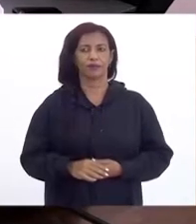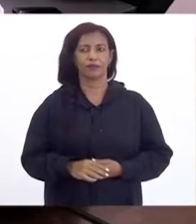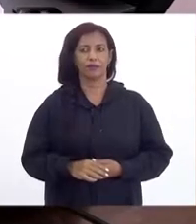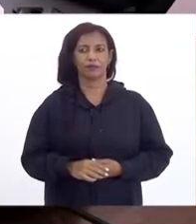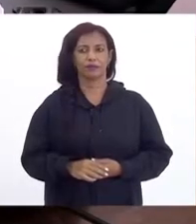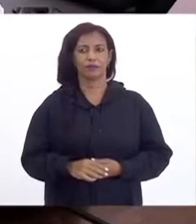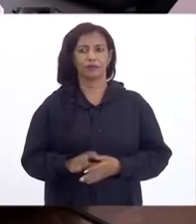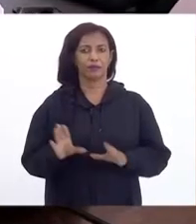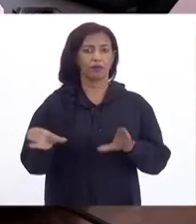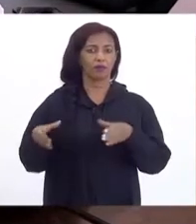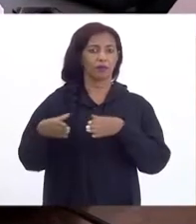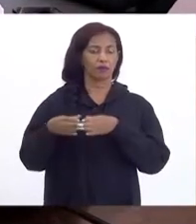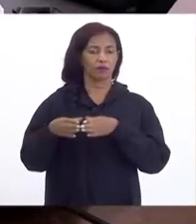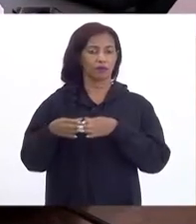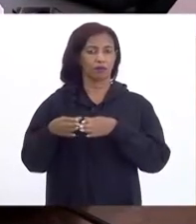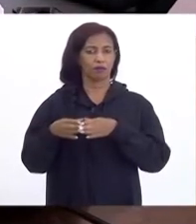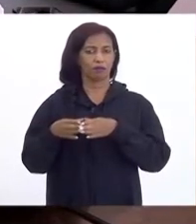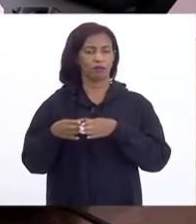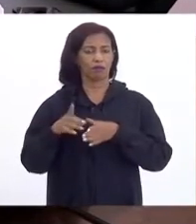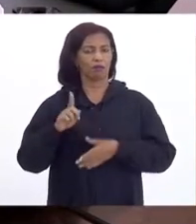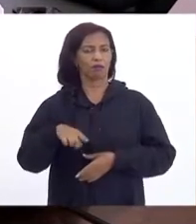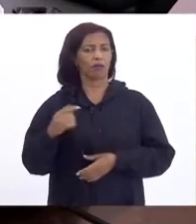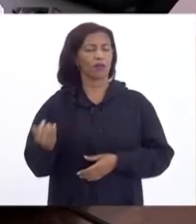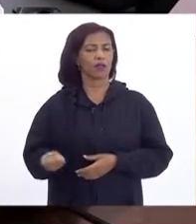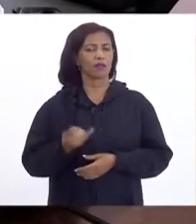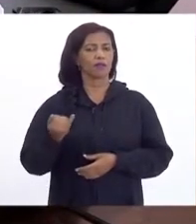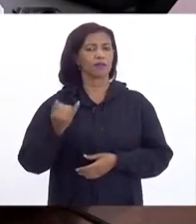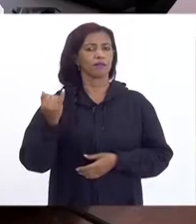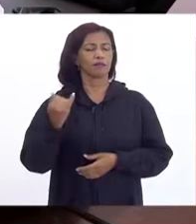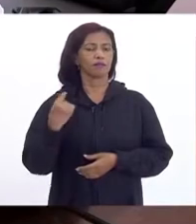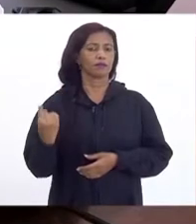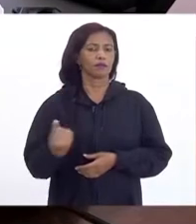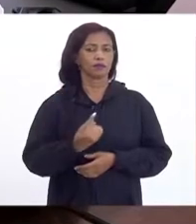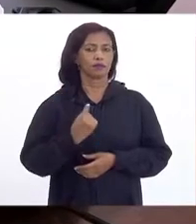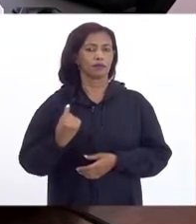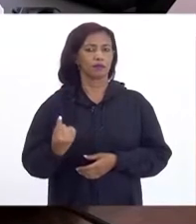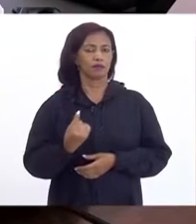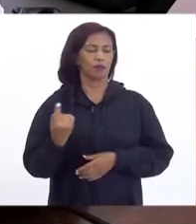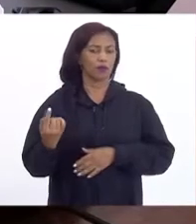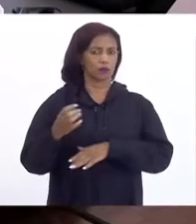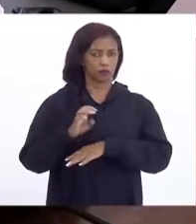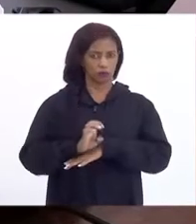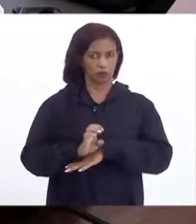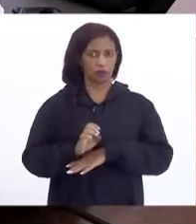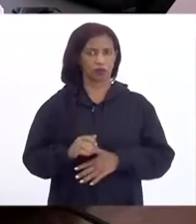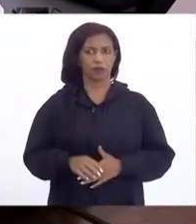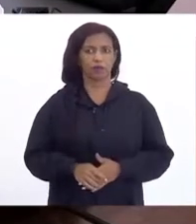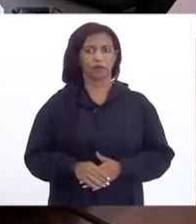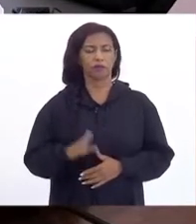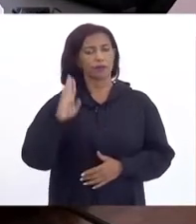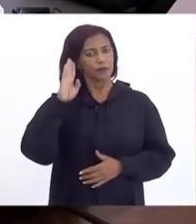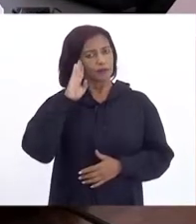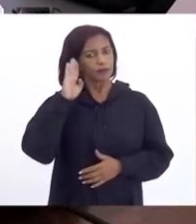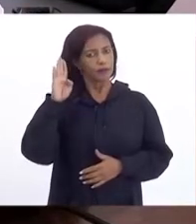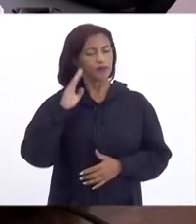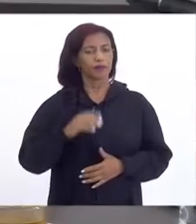Essa subcomissão vai ser muito importante para o nosso Estado,